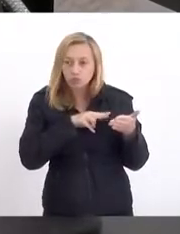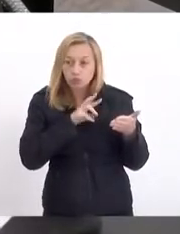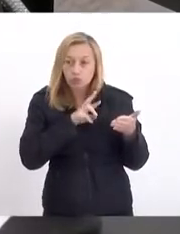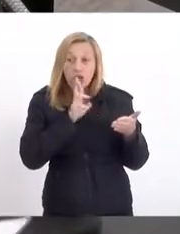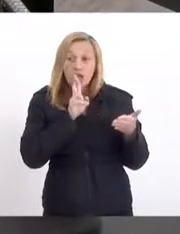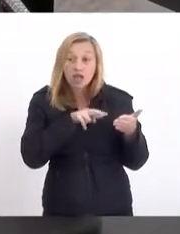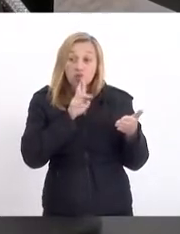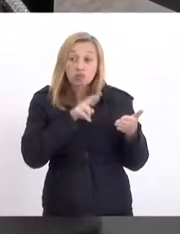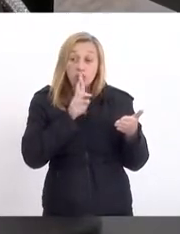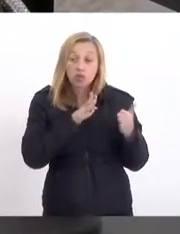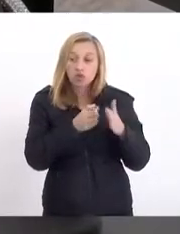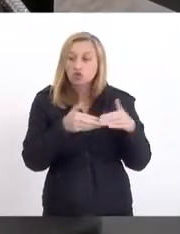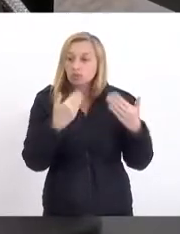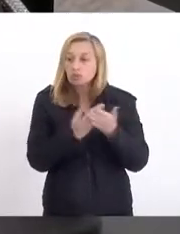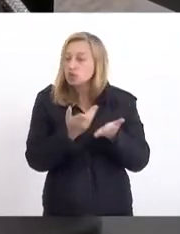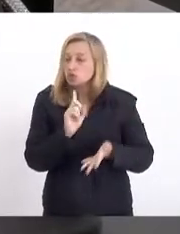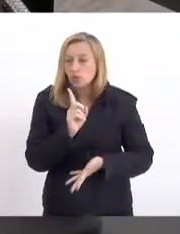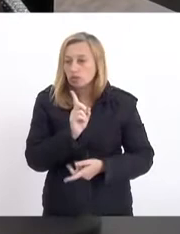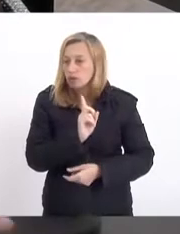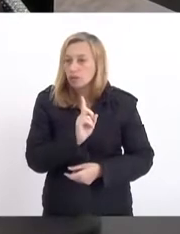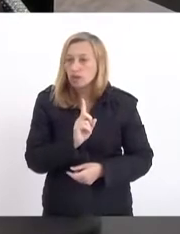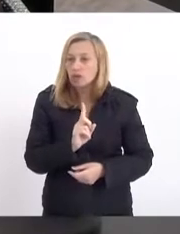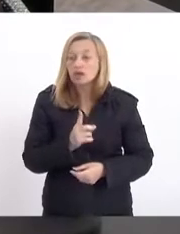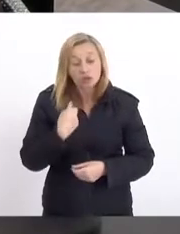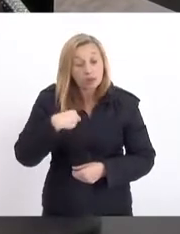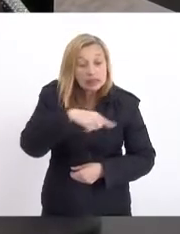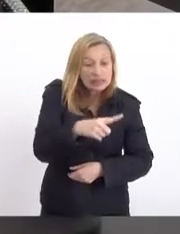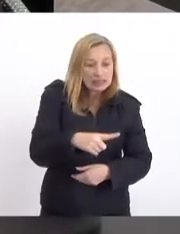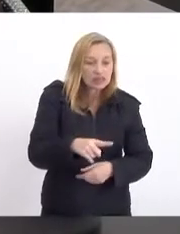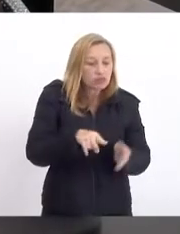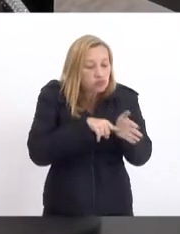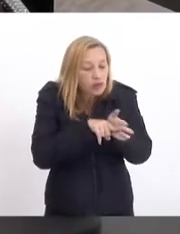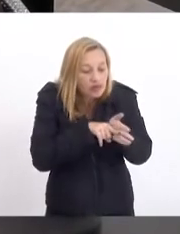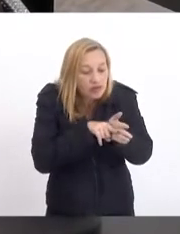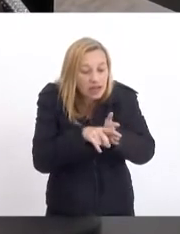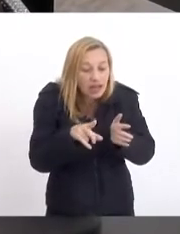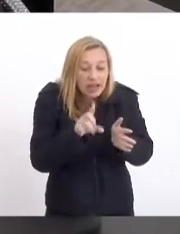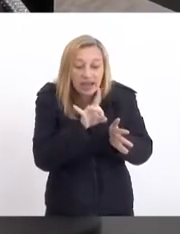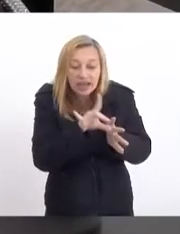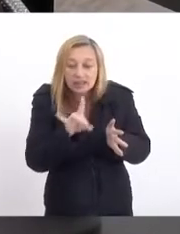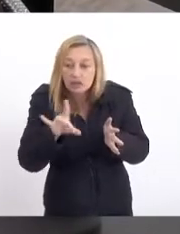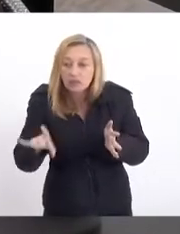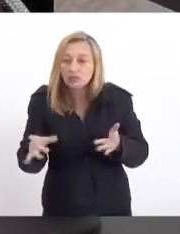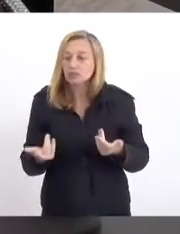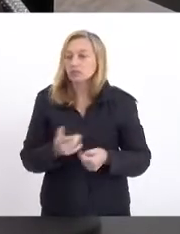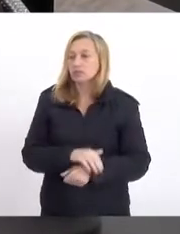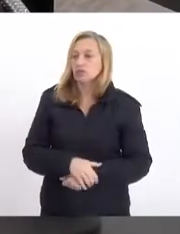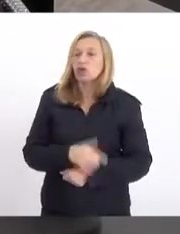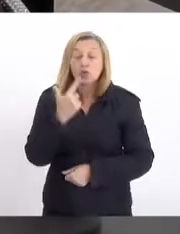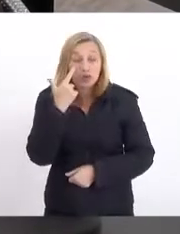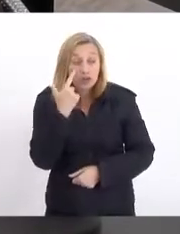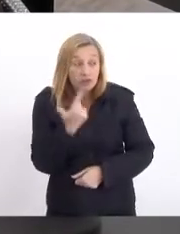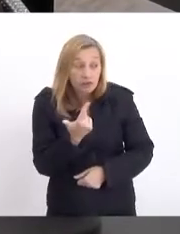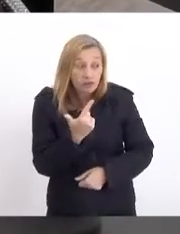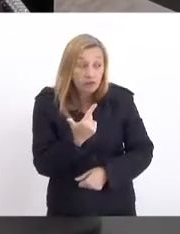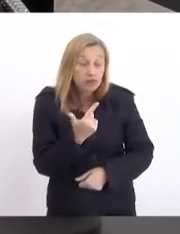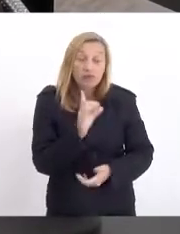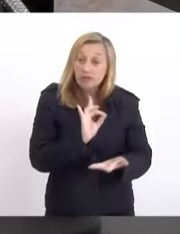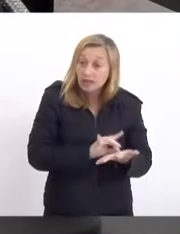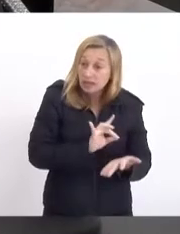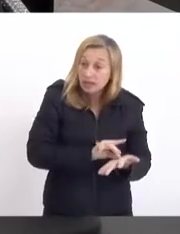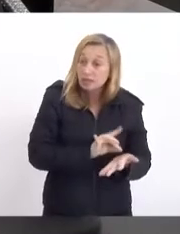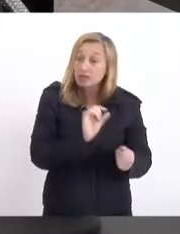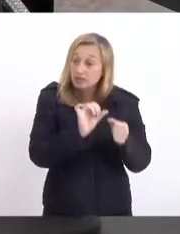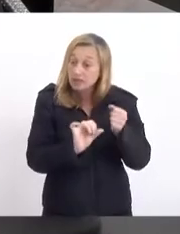respostas de requerimentos nossos, não, nós vamos ter que ir a campo, verificar o que realmente está sendo executado, está sendo